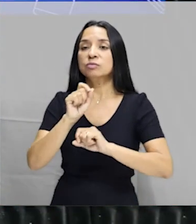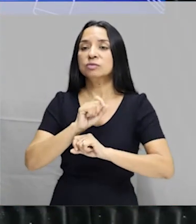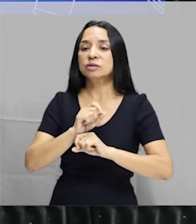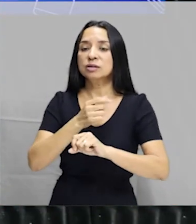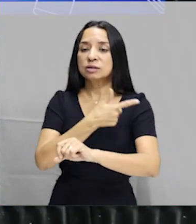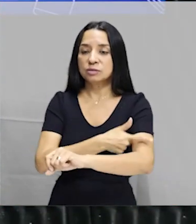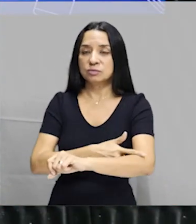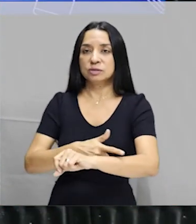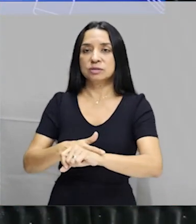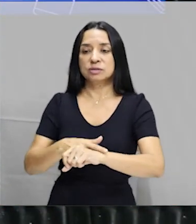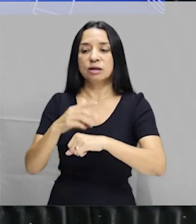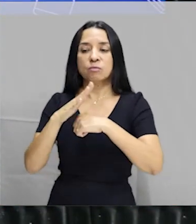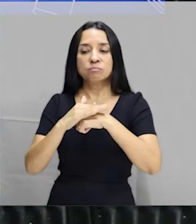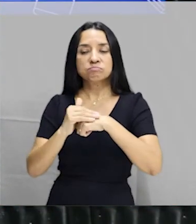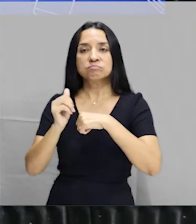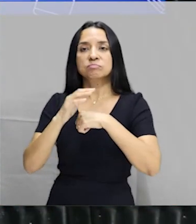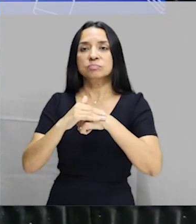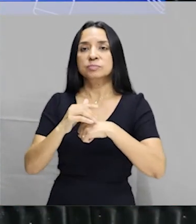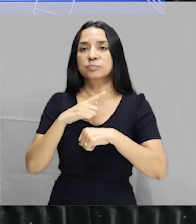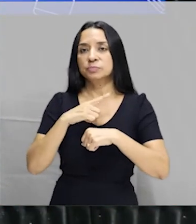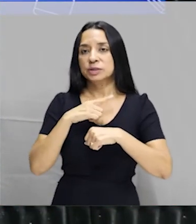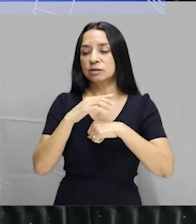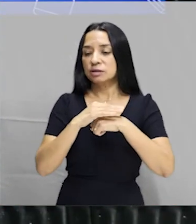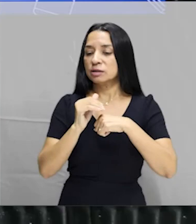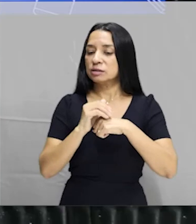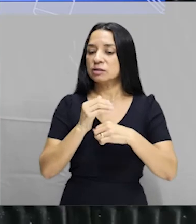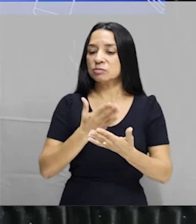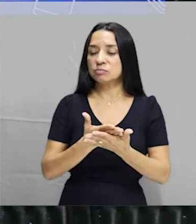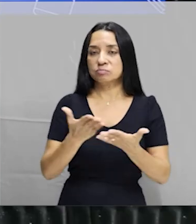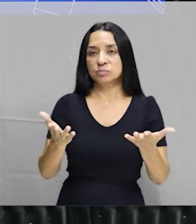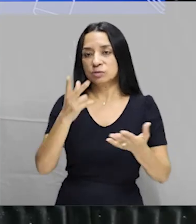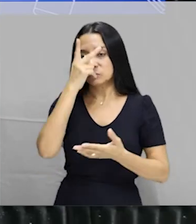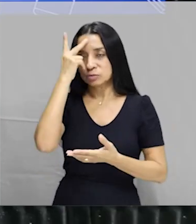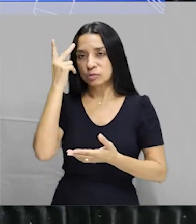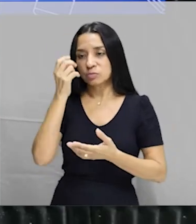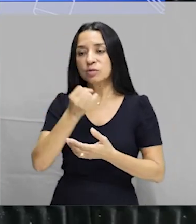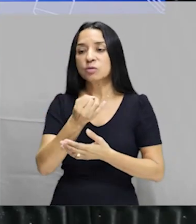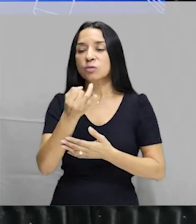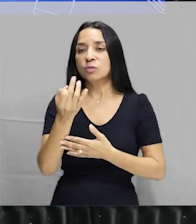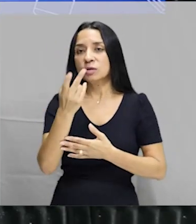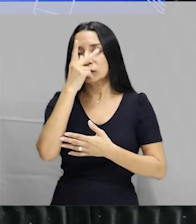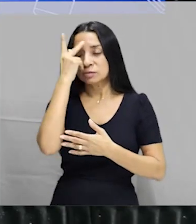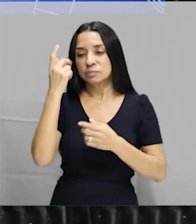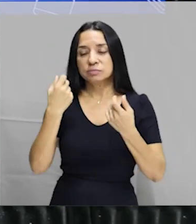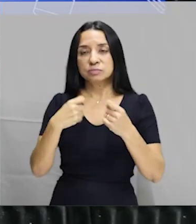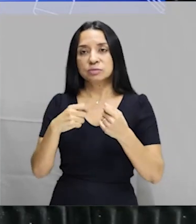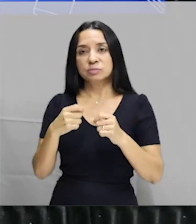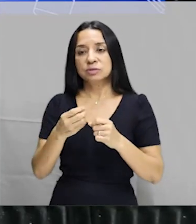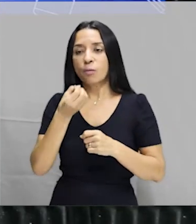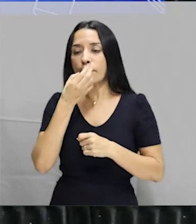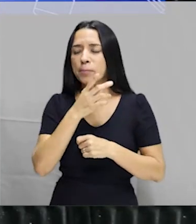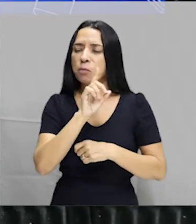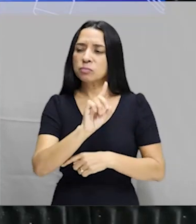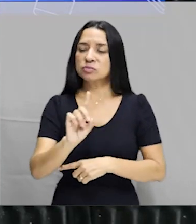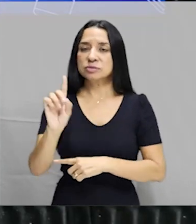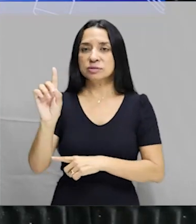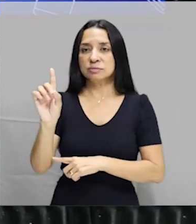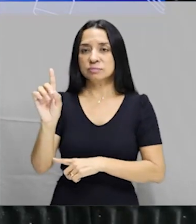carinho, por que não, né? A gente ter carinho pelas pessoas. Quantas pessoas às vezes precisam de um bom